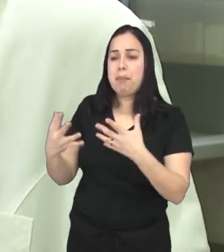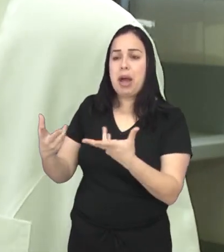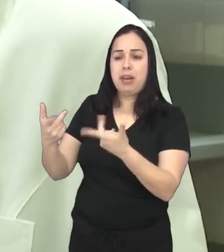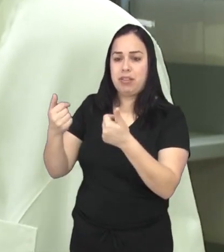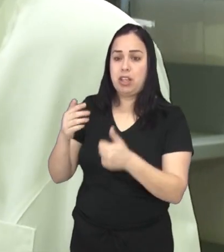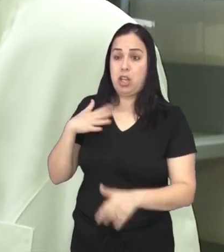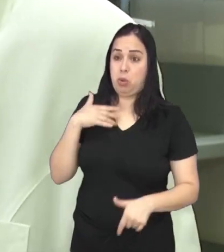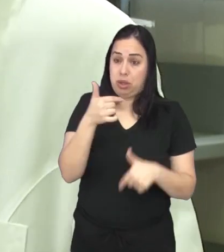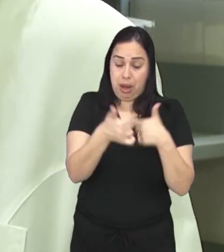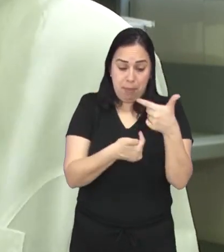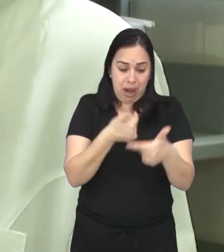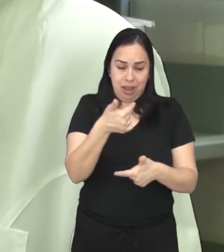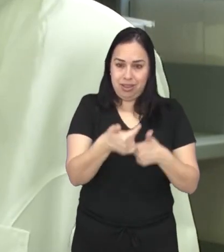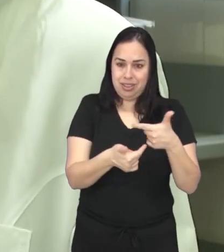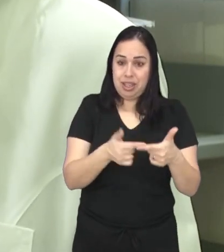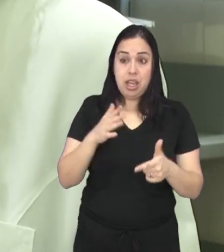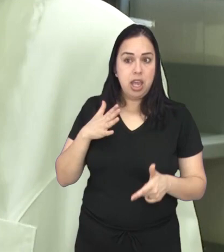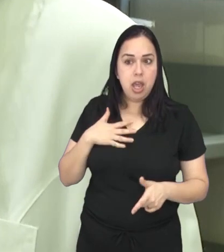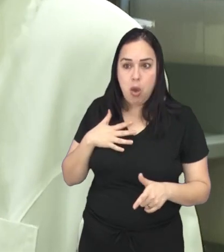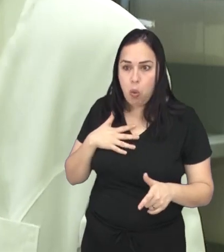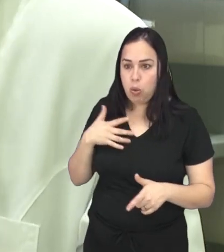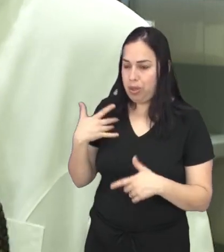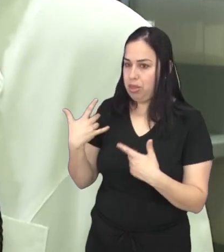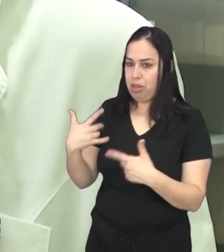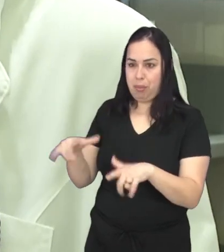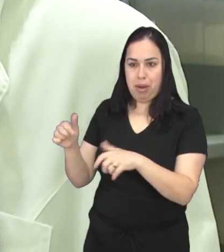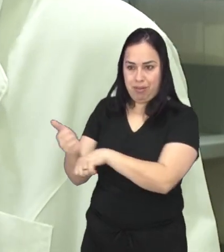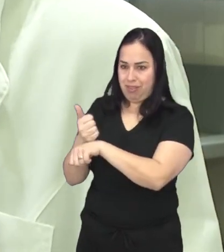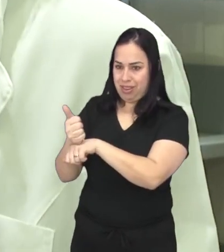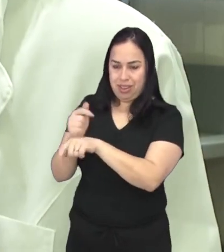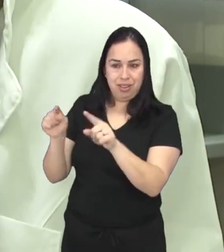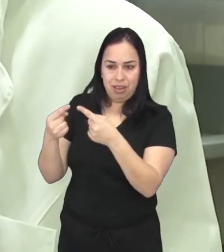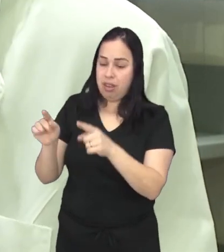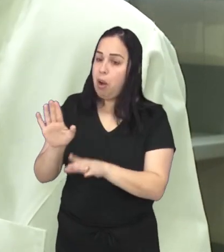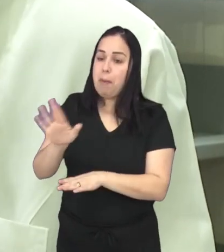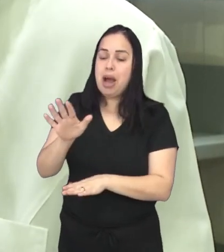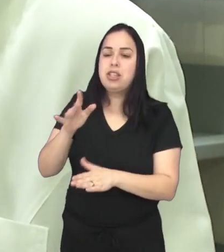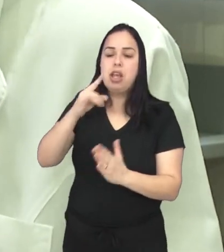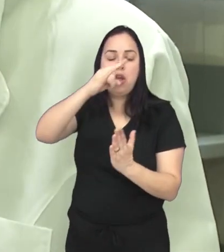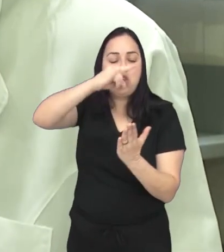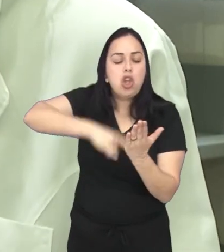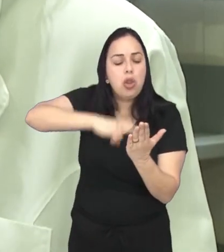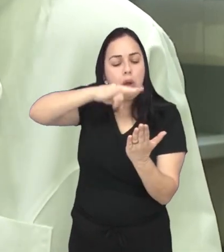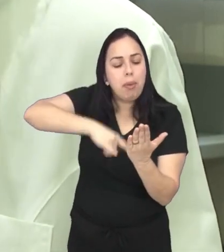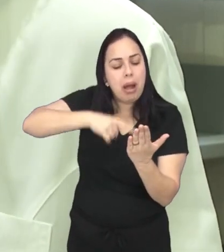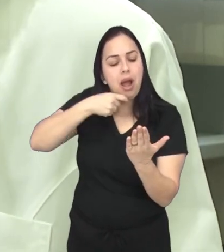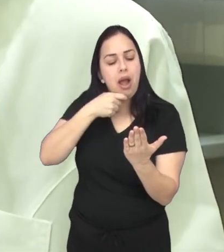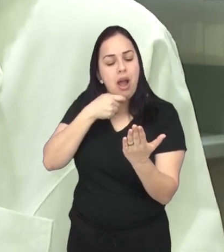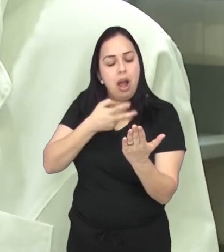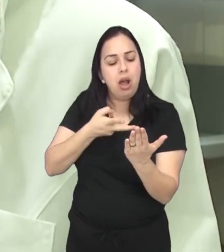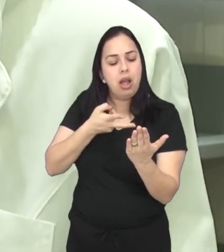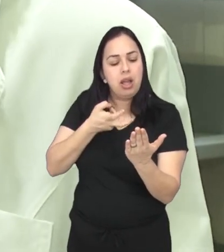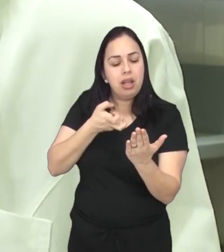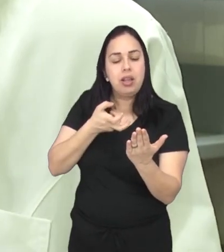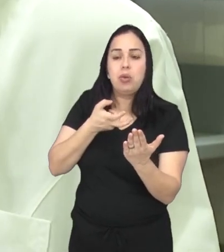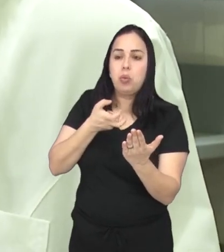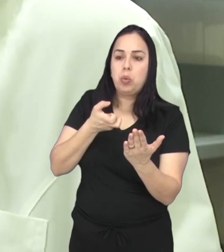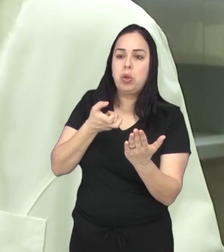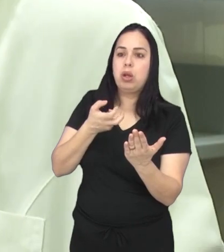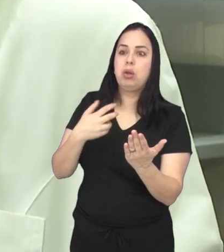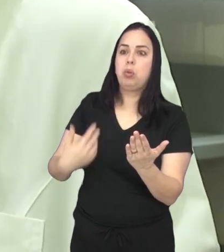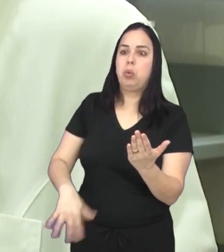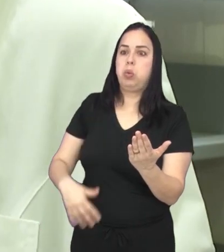é muito rica. Eu trabalhando aqui, né? Não sou musicista, sou da parte documental, mas trabalhando com isso,